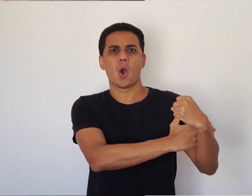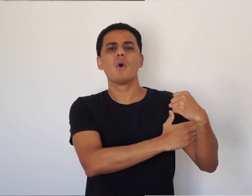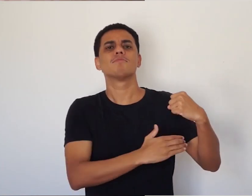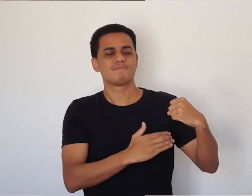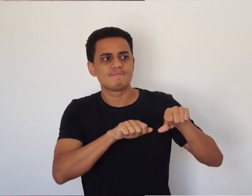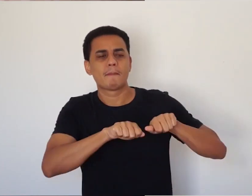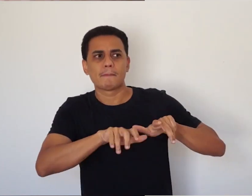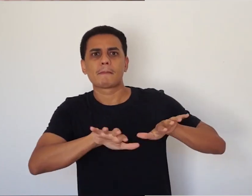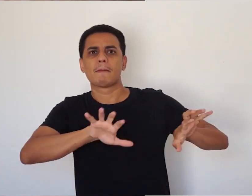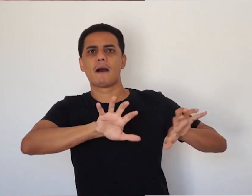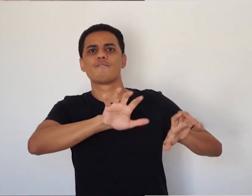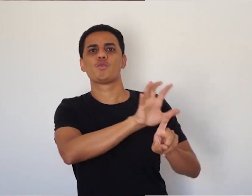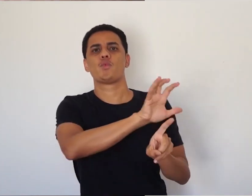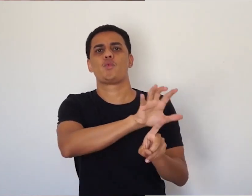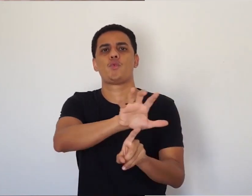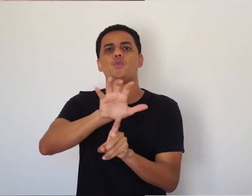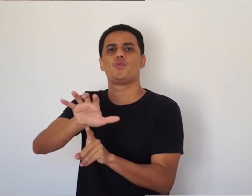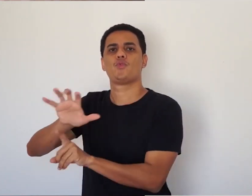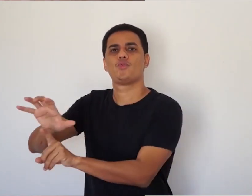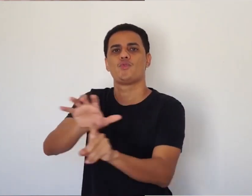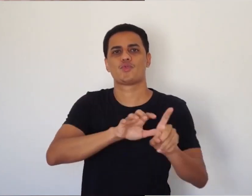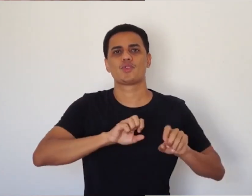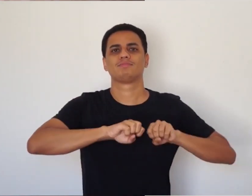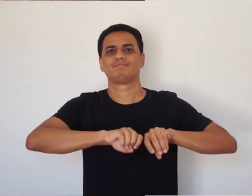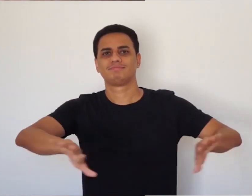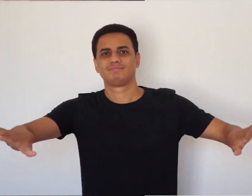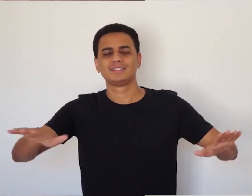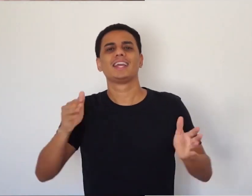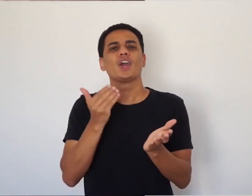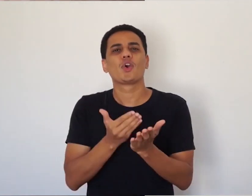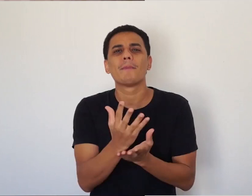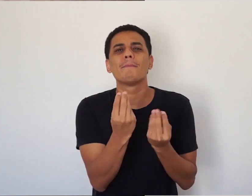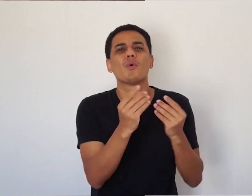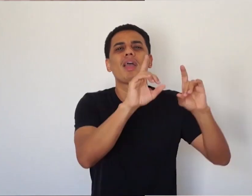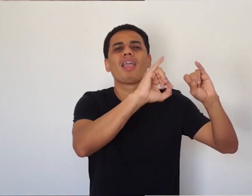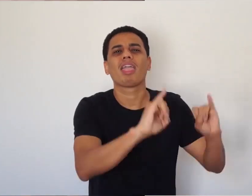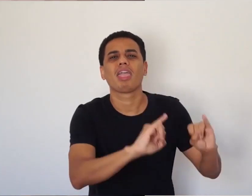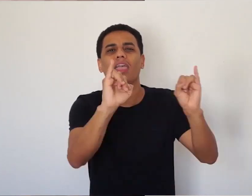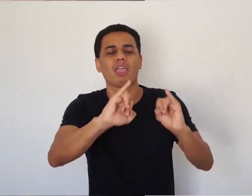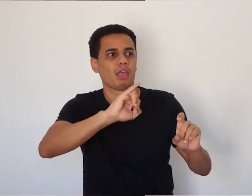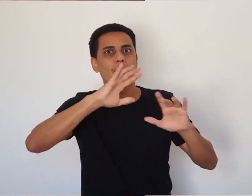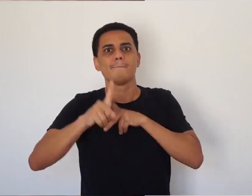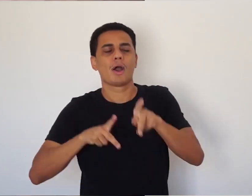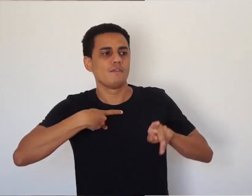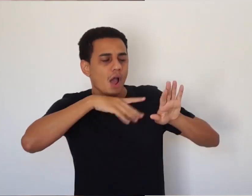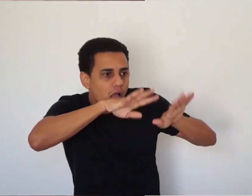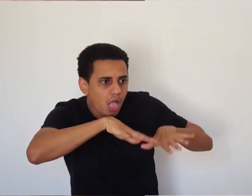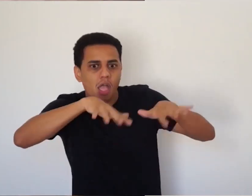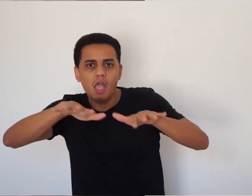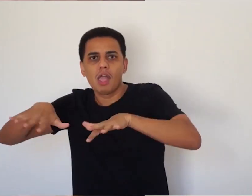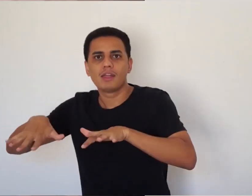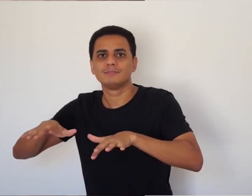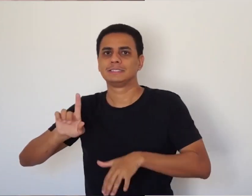grande responsável realmente em construir toda essas ideologias e estabelecer tantas idolatrias a tantos